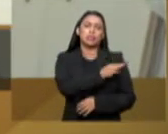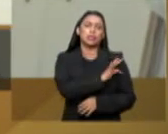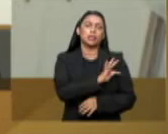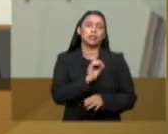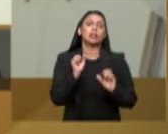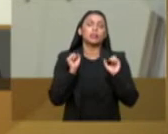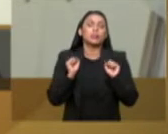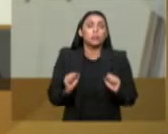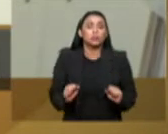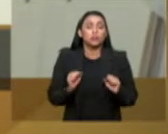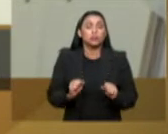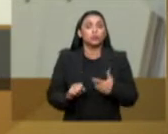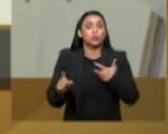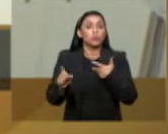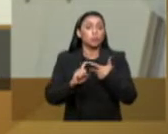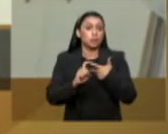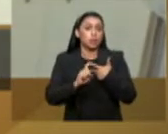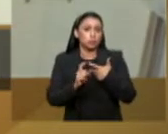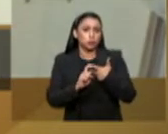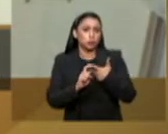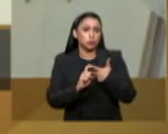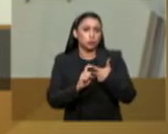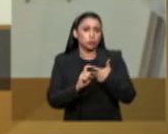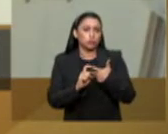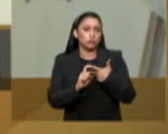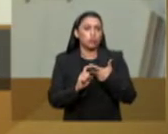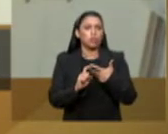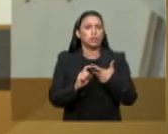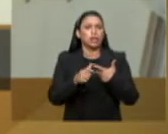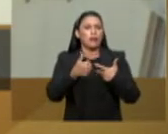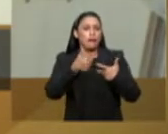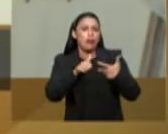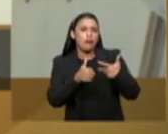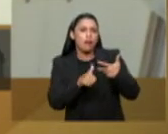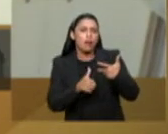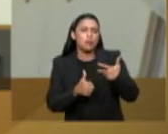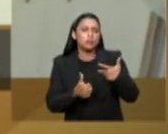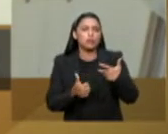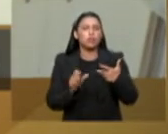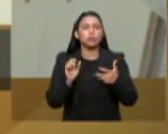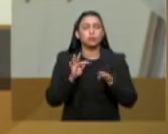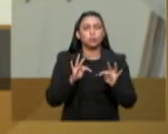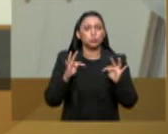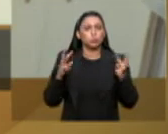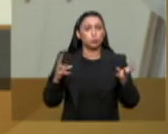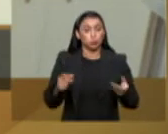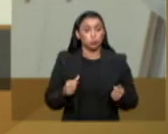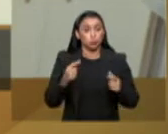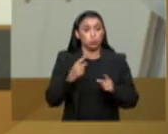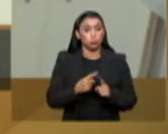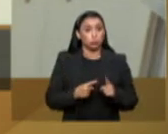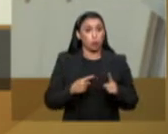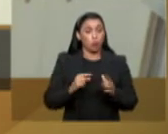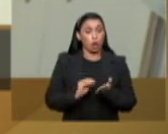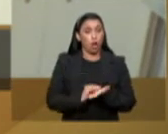é possível que o Poder Executivo avalie os contornos, o momento econômico que se